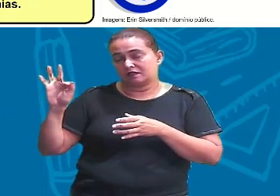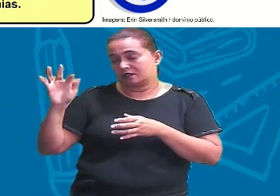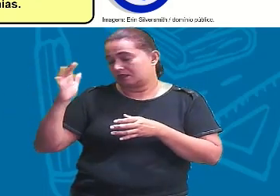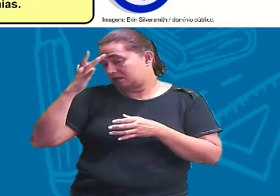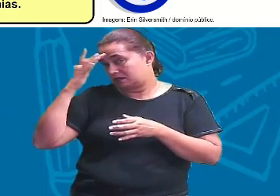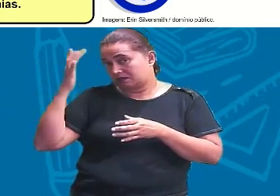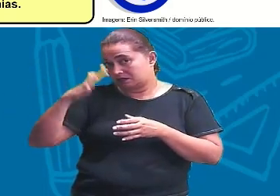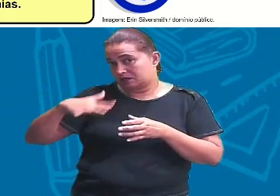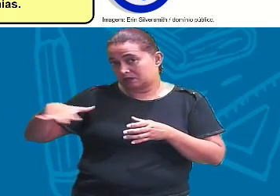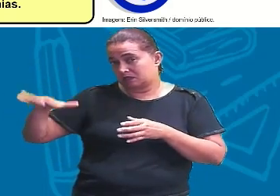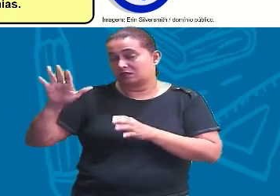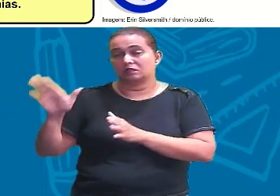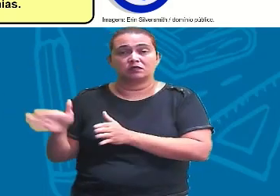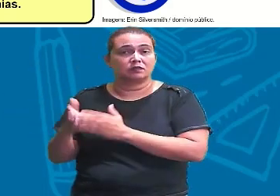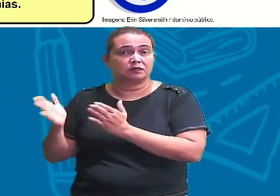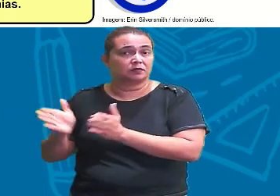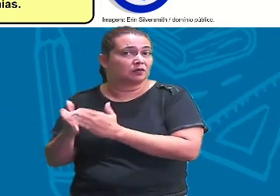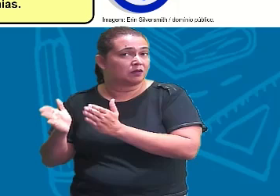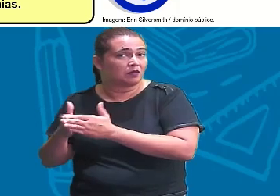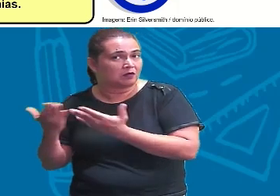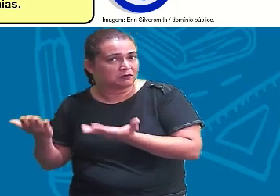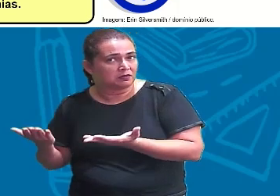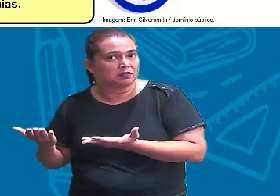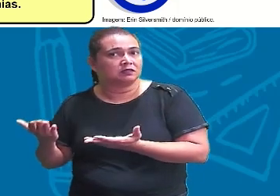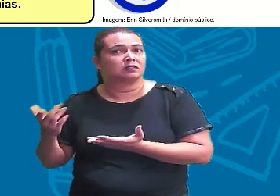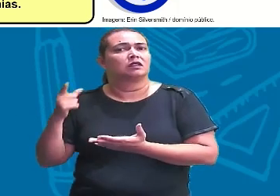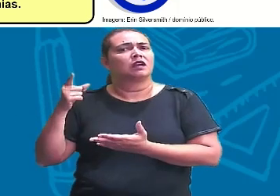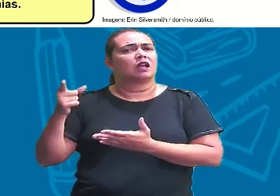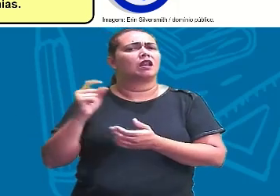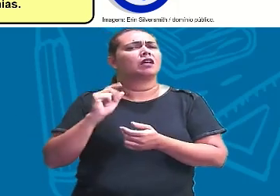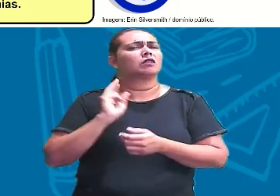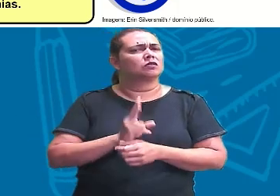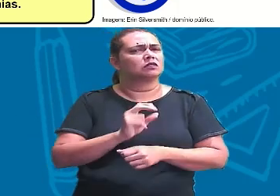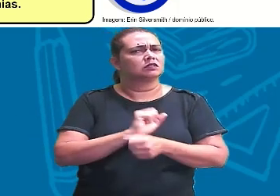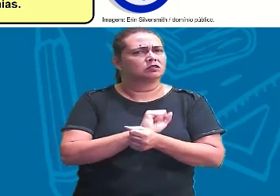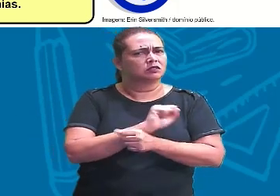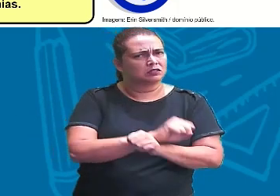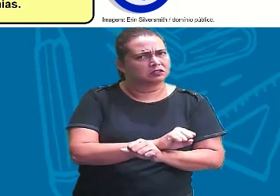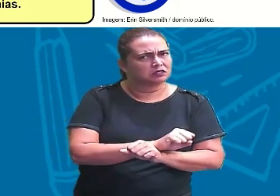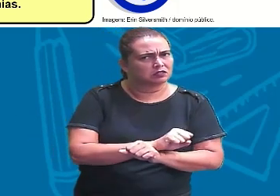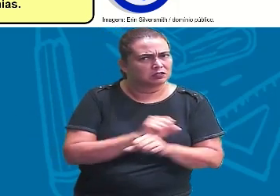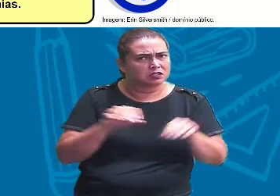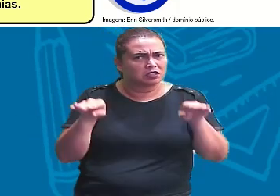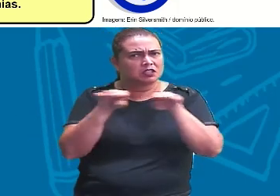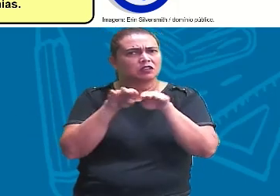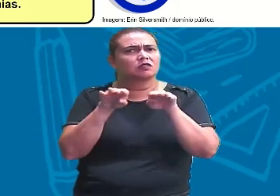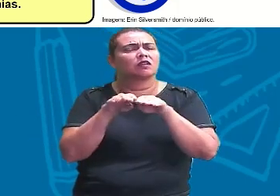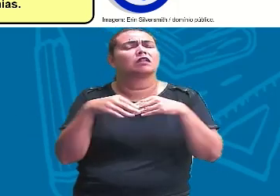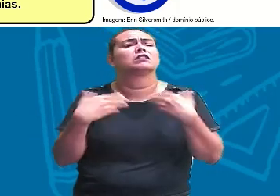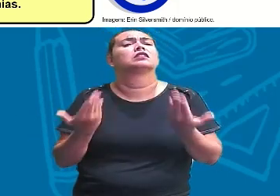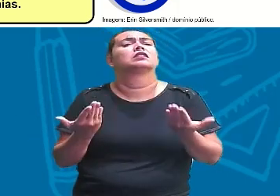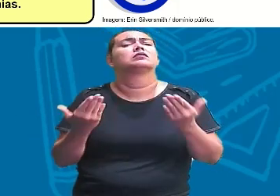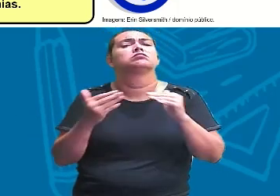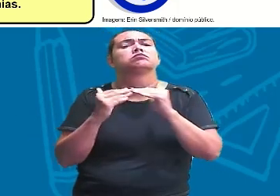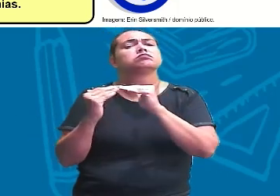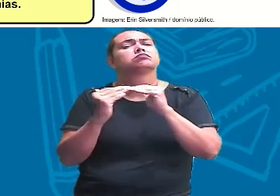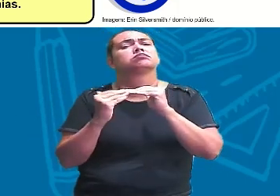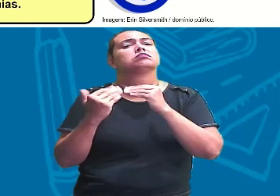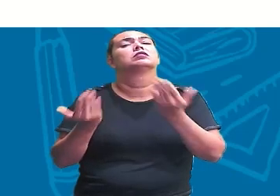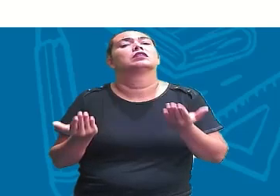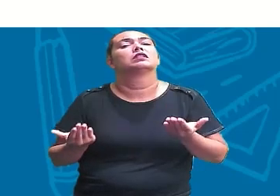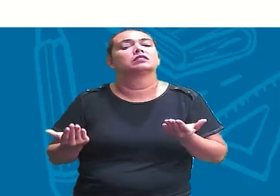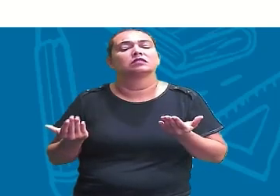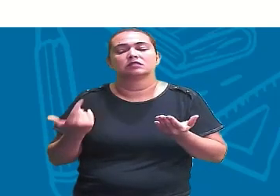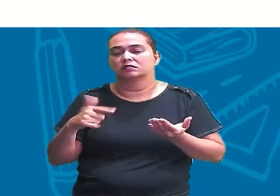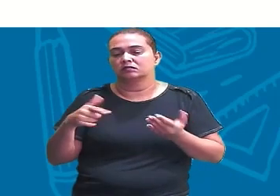pobre. Se ela mantém a escravidão nas colônias, quer dizer que a igualdade também não está sendo garantida, não é?